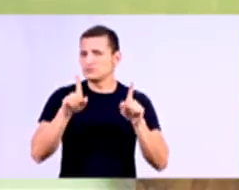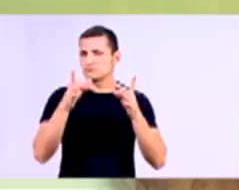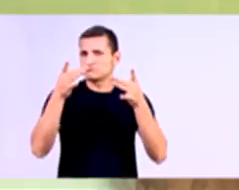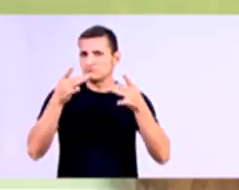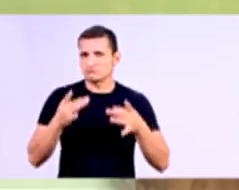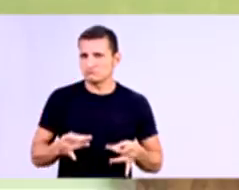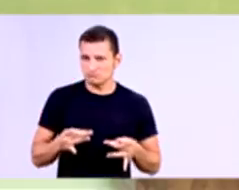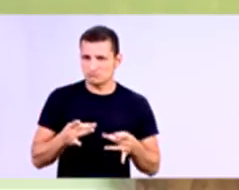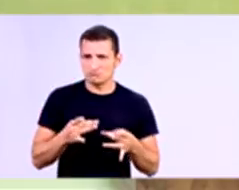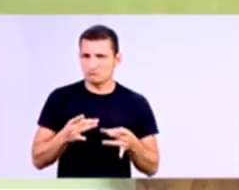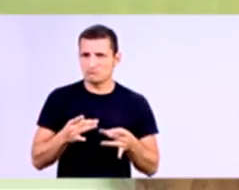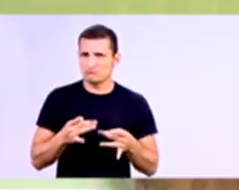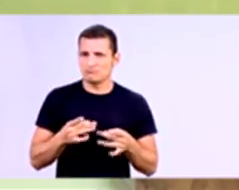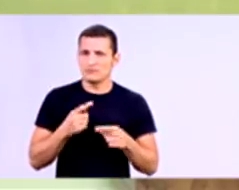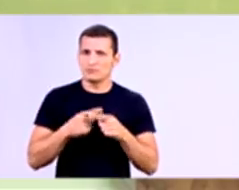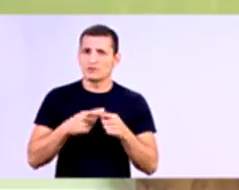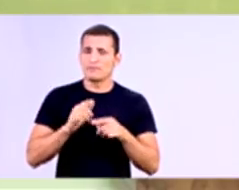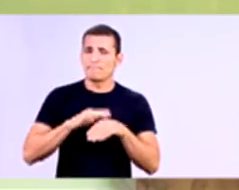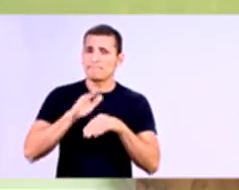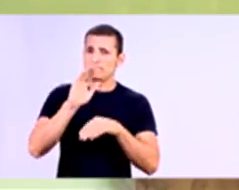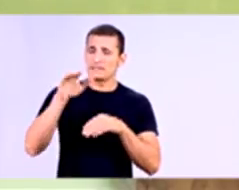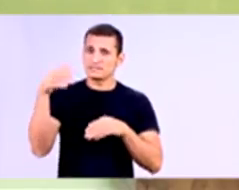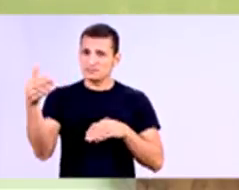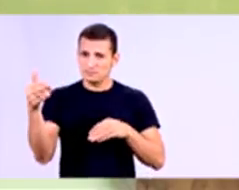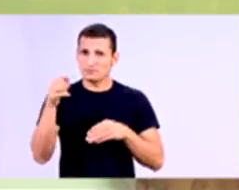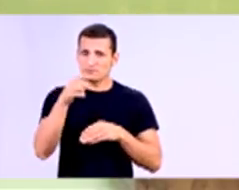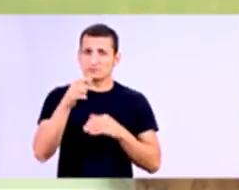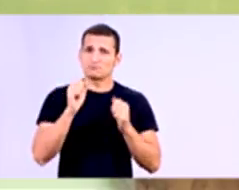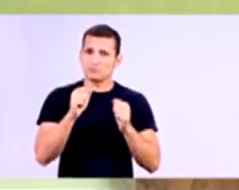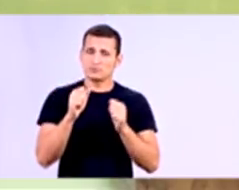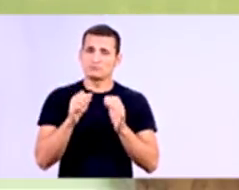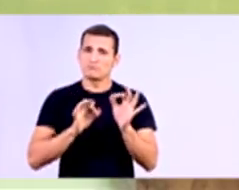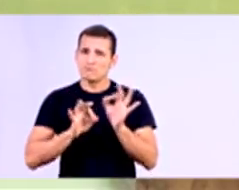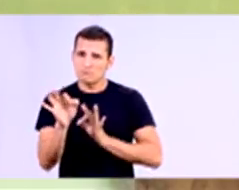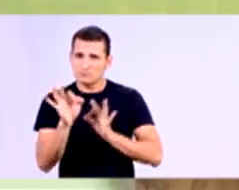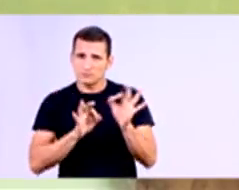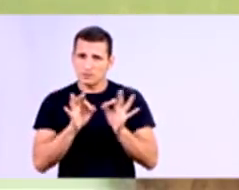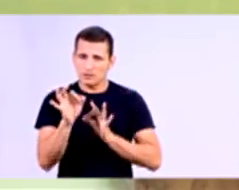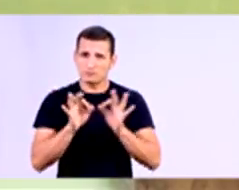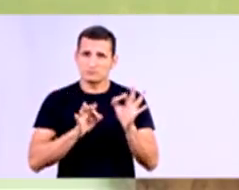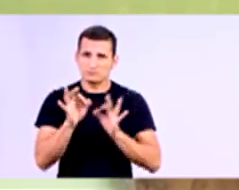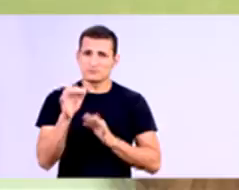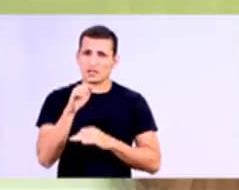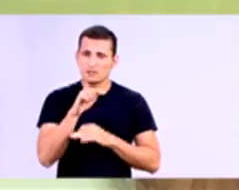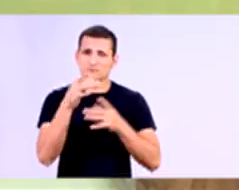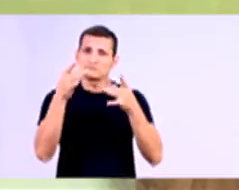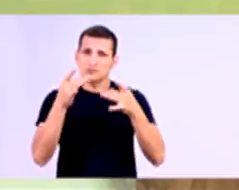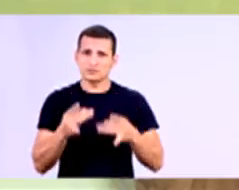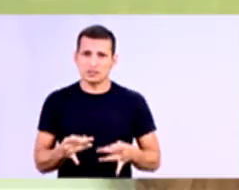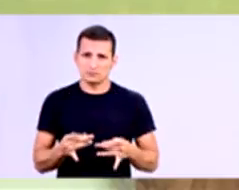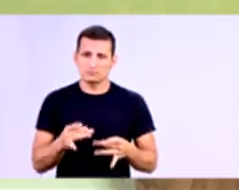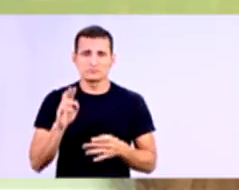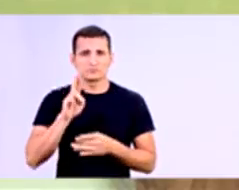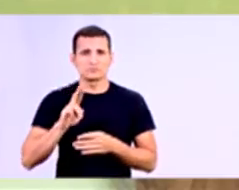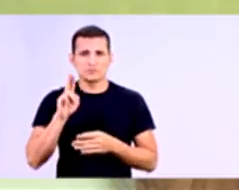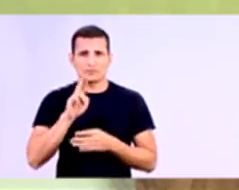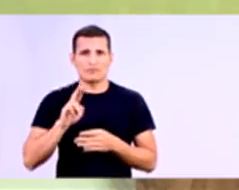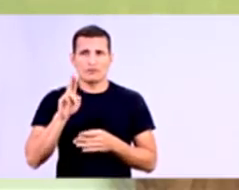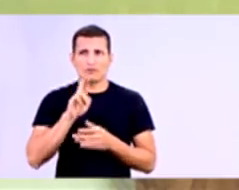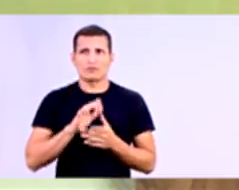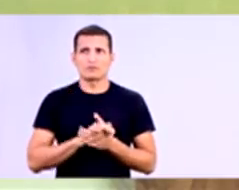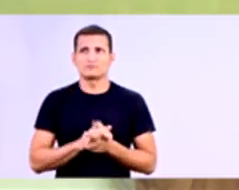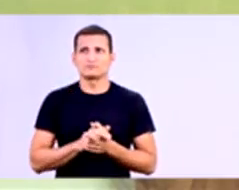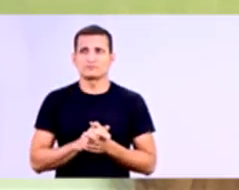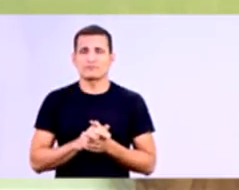tantos detalhes, porque mais para frente você poderia modelar o funcionamento desses detalhes usando